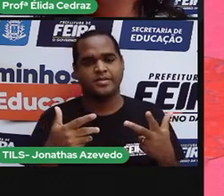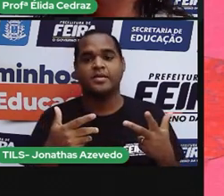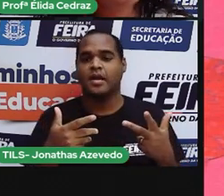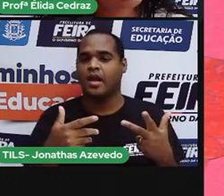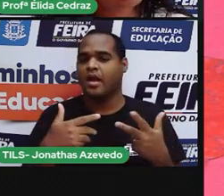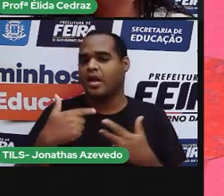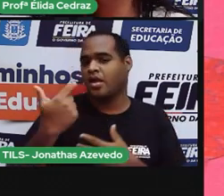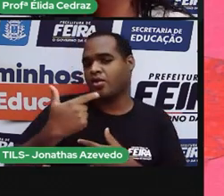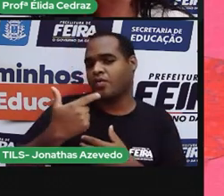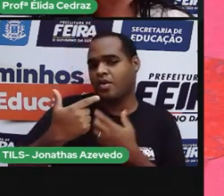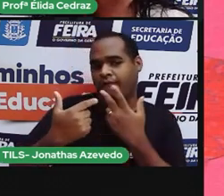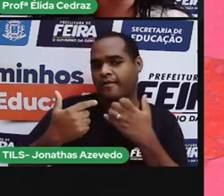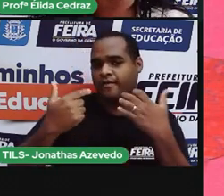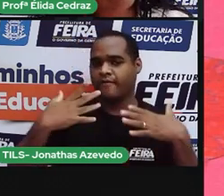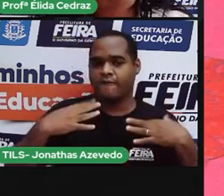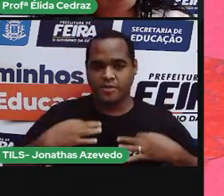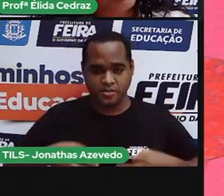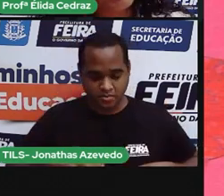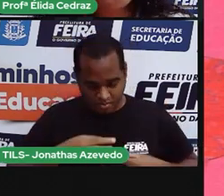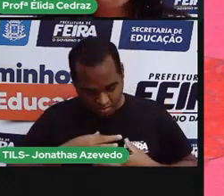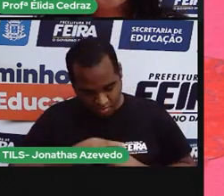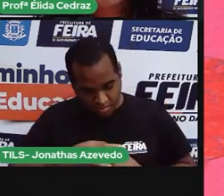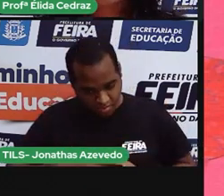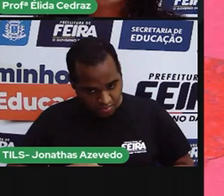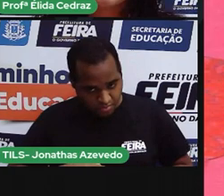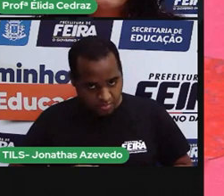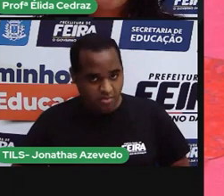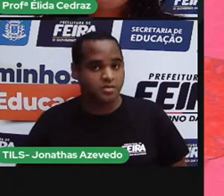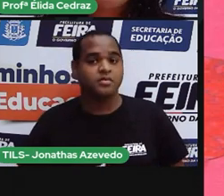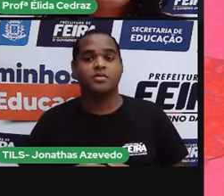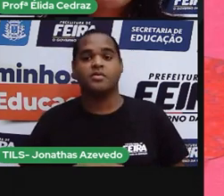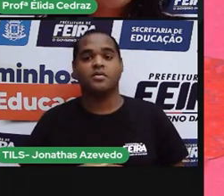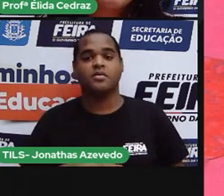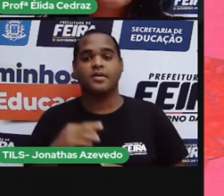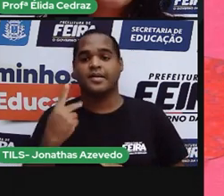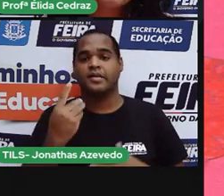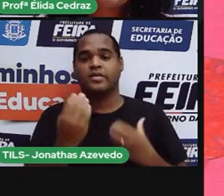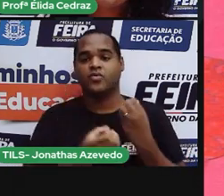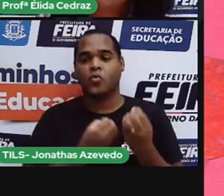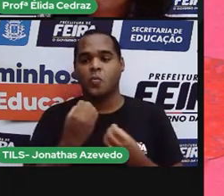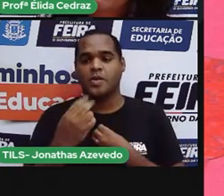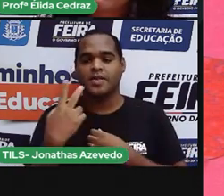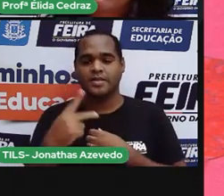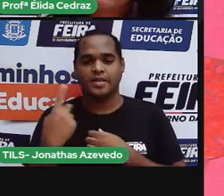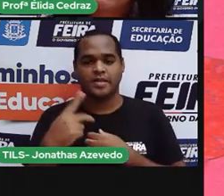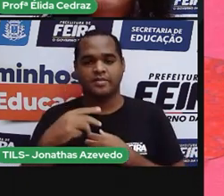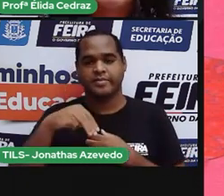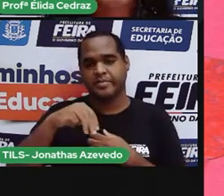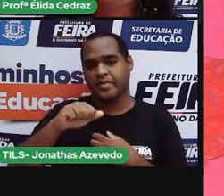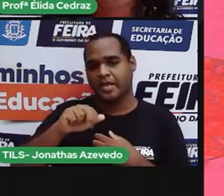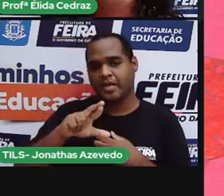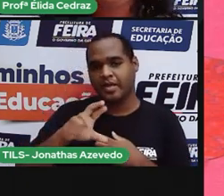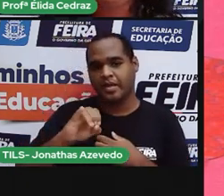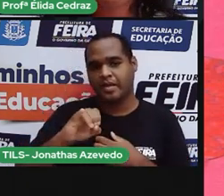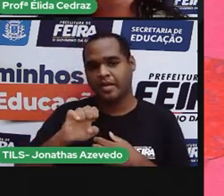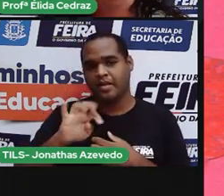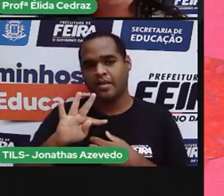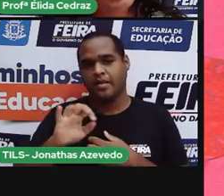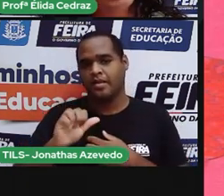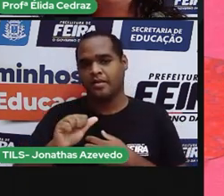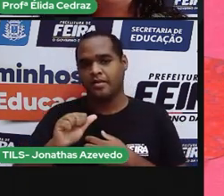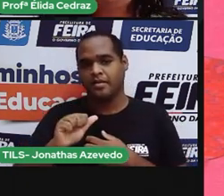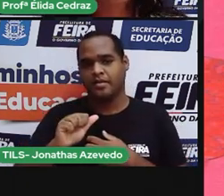só seus vestidos com botão. Como será o único vestido de Marieta que pode